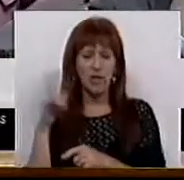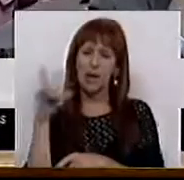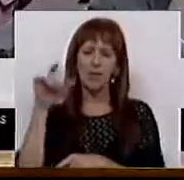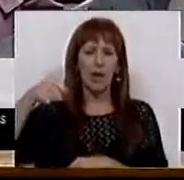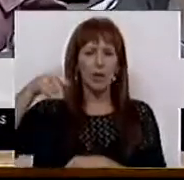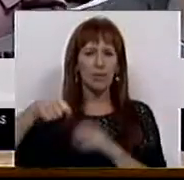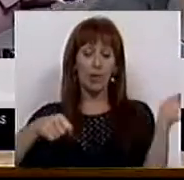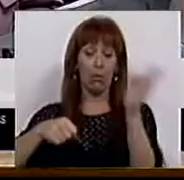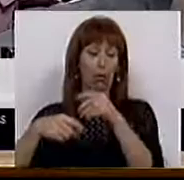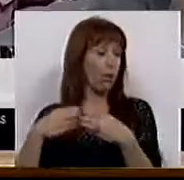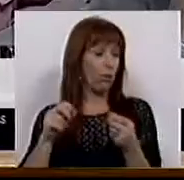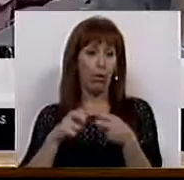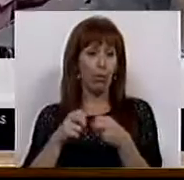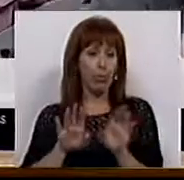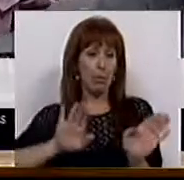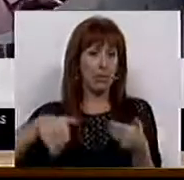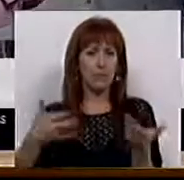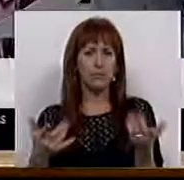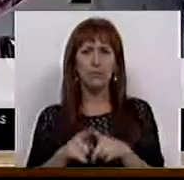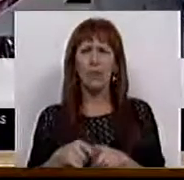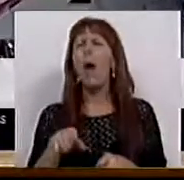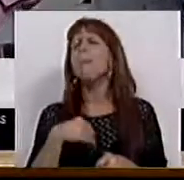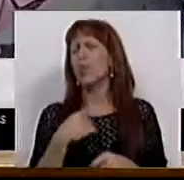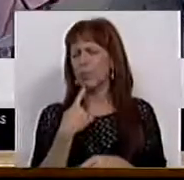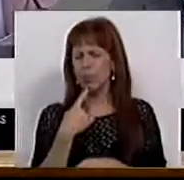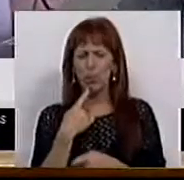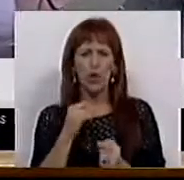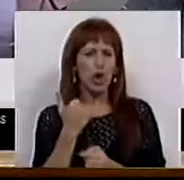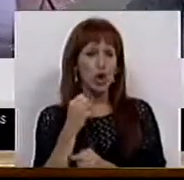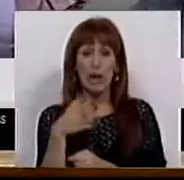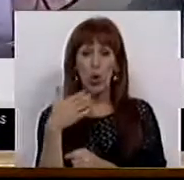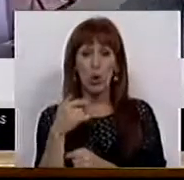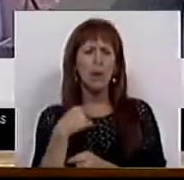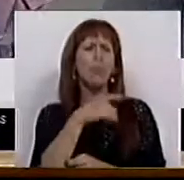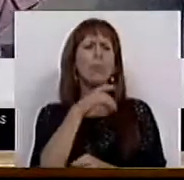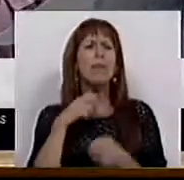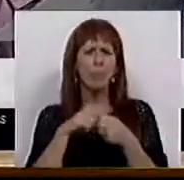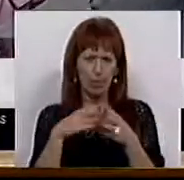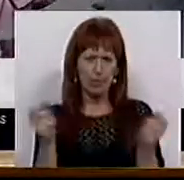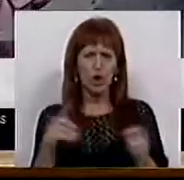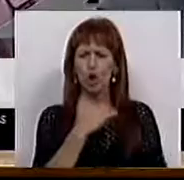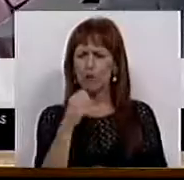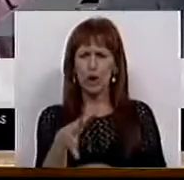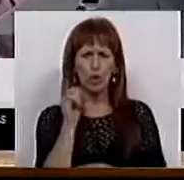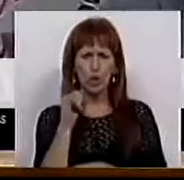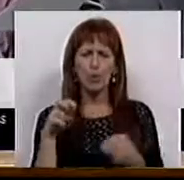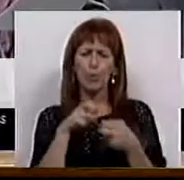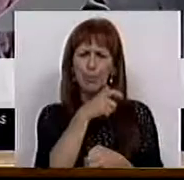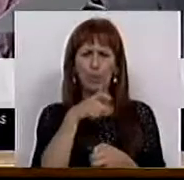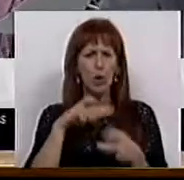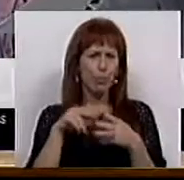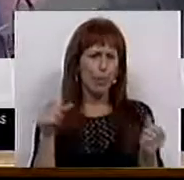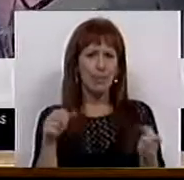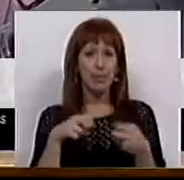da pasta sem resolver o problema. E é uma grande preocupação. 2011 prometeu resolver o problema, 2012 prometeu